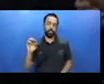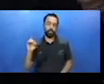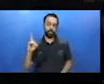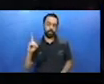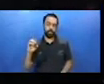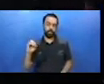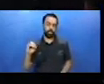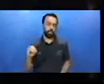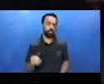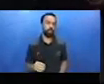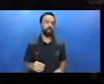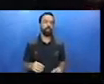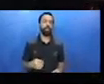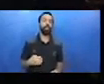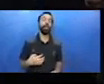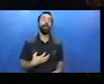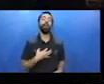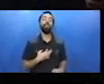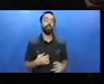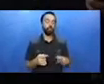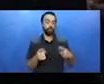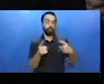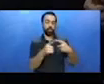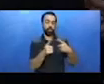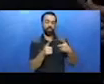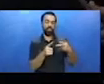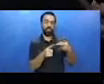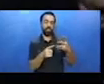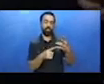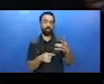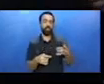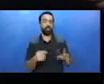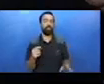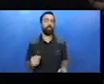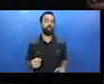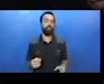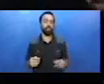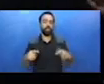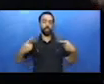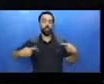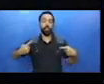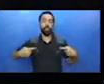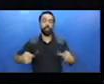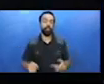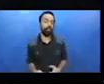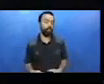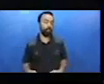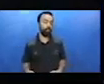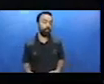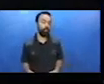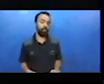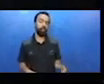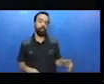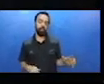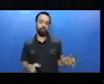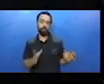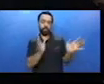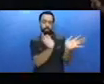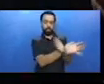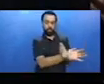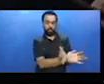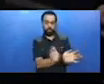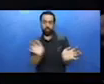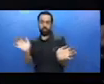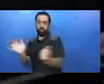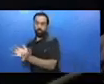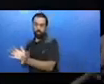estilos. Existem competições na natação, competições individuais, e existem também a competição de revezamento, que é uma competição em equipes que nós vamos